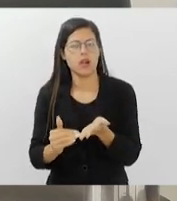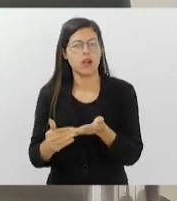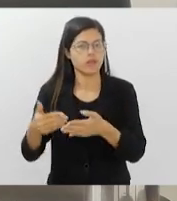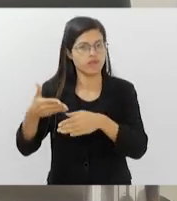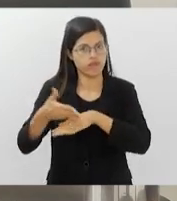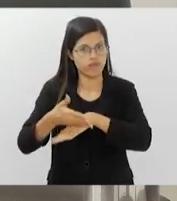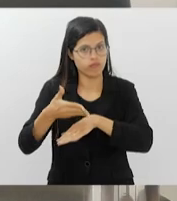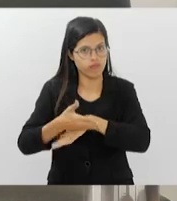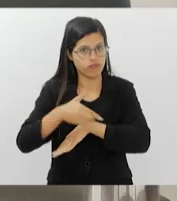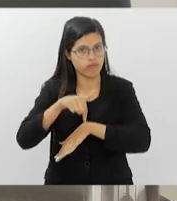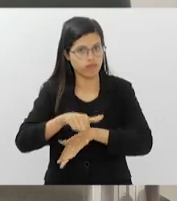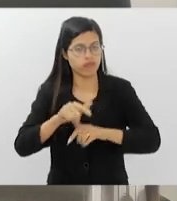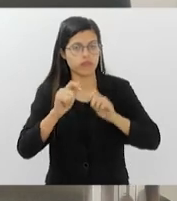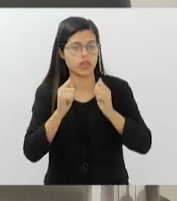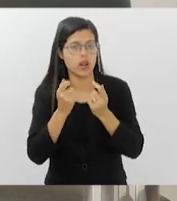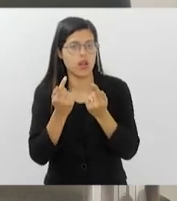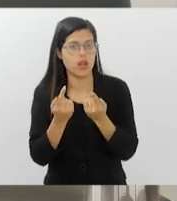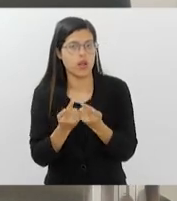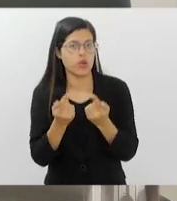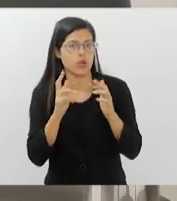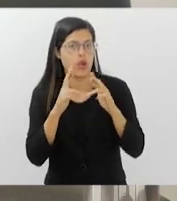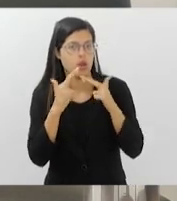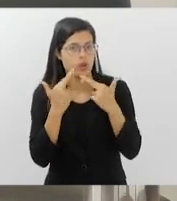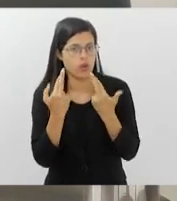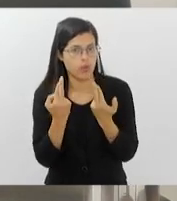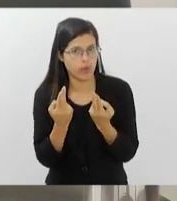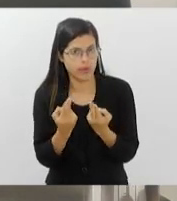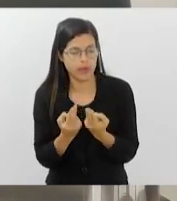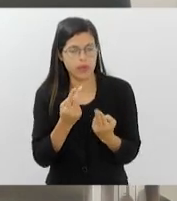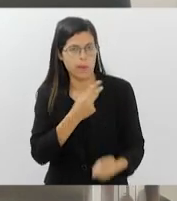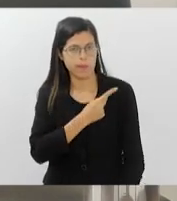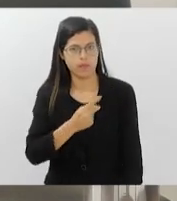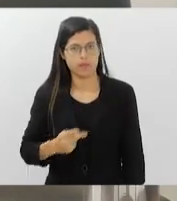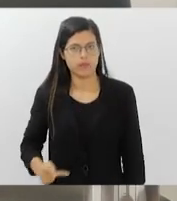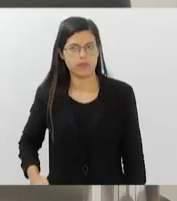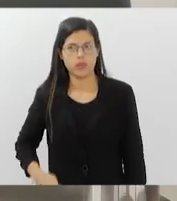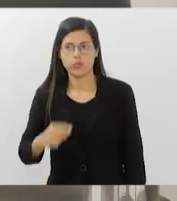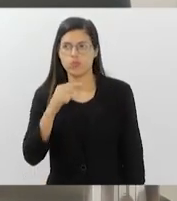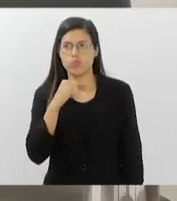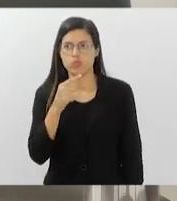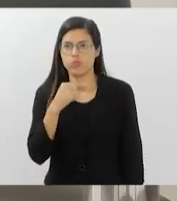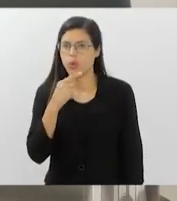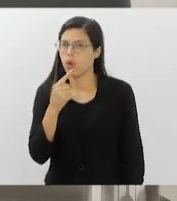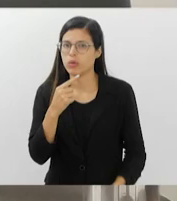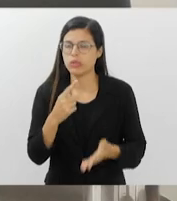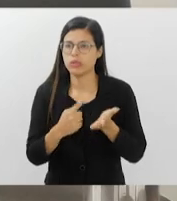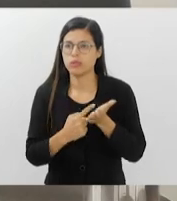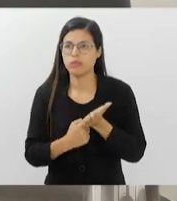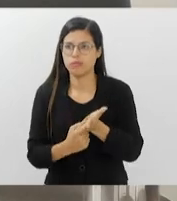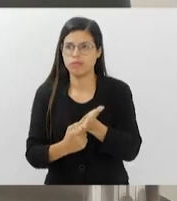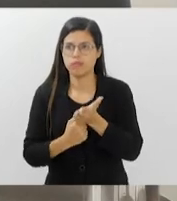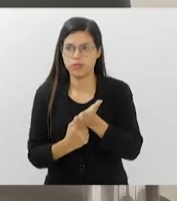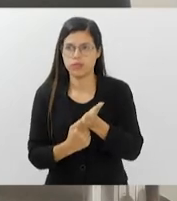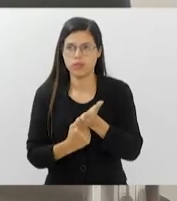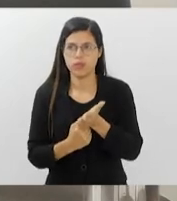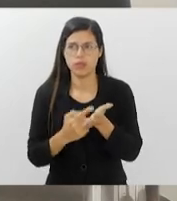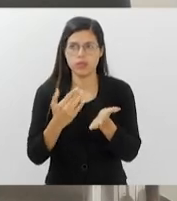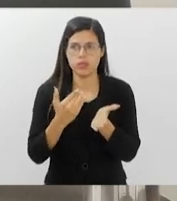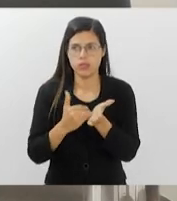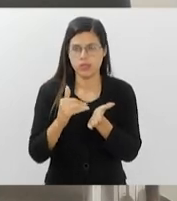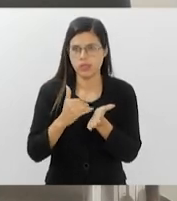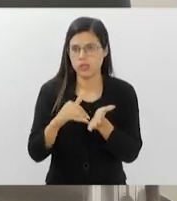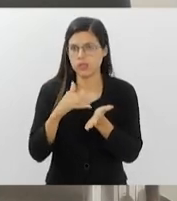para uma reunião com o presidente e a gente não consegue agendar com a secretaria essa